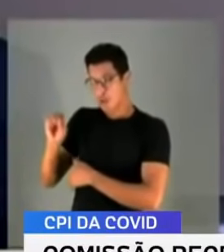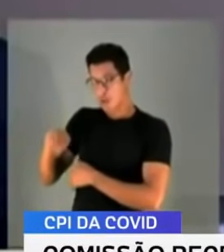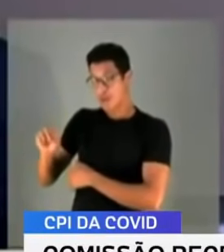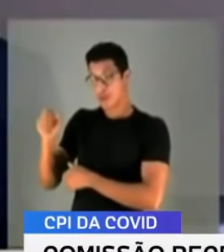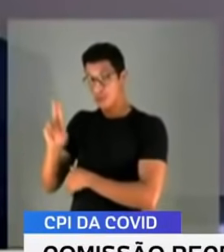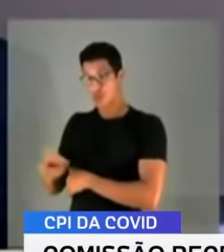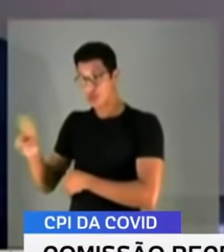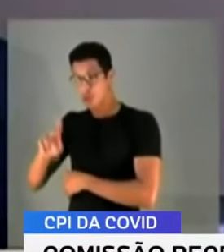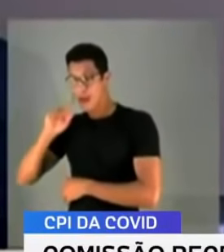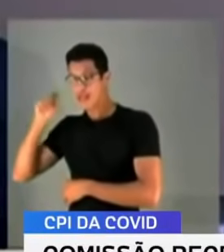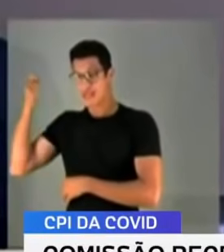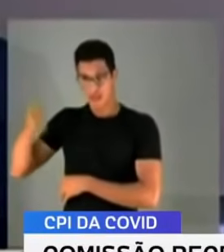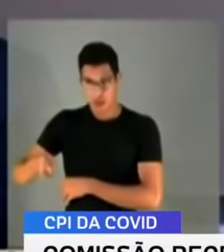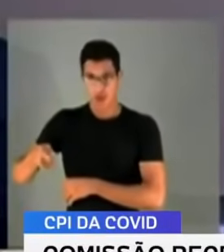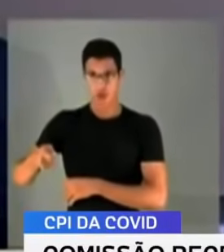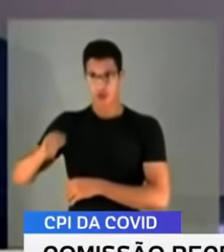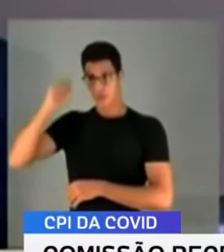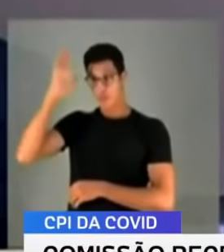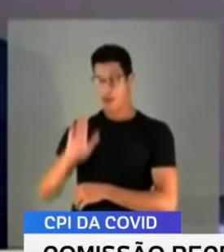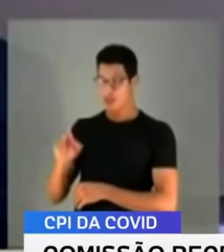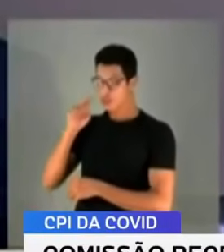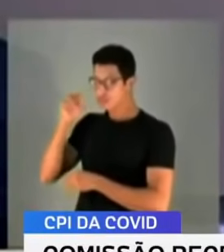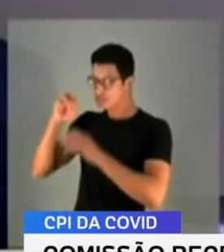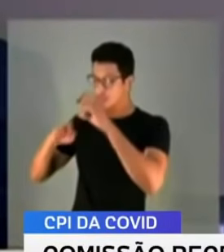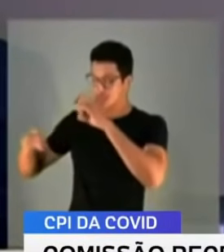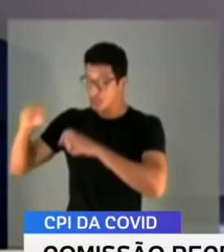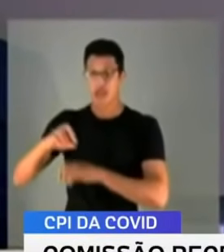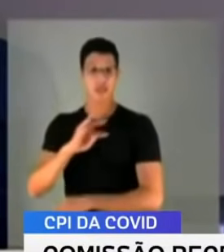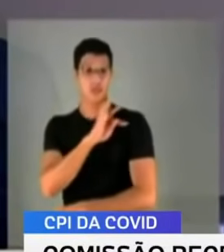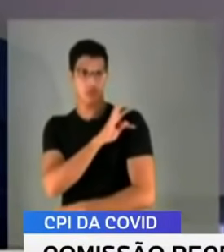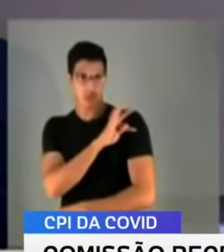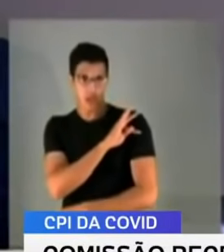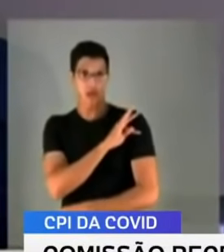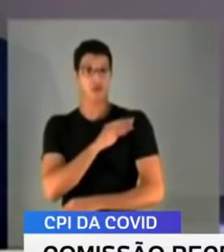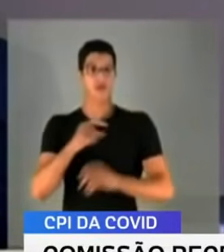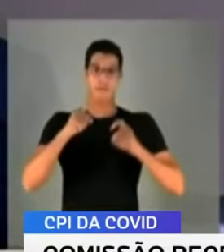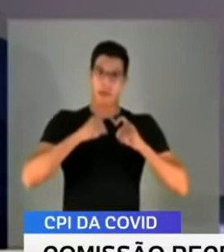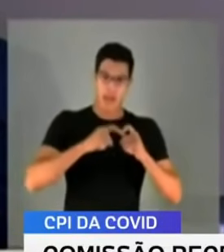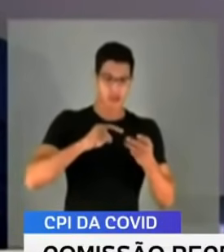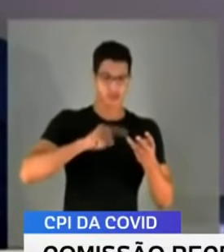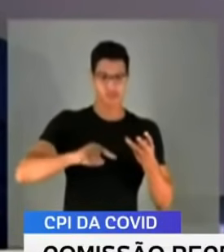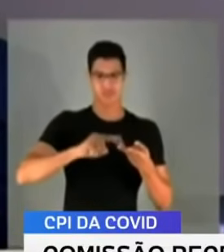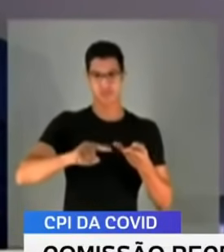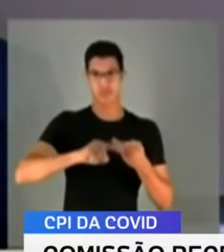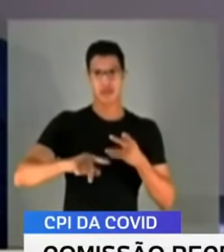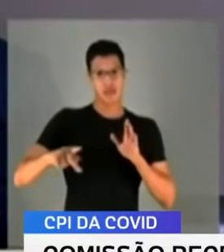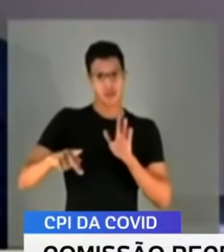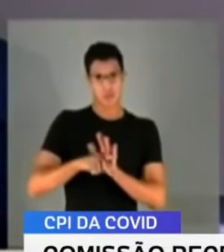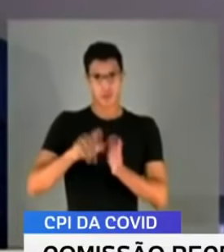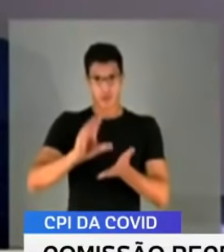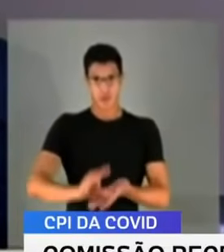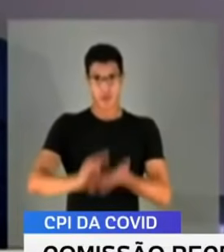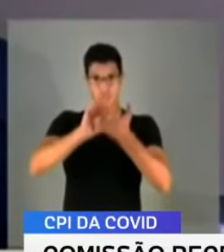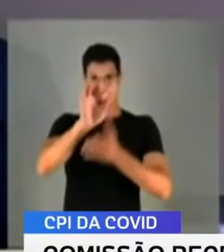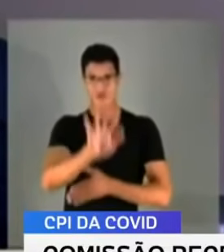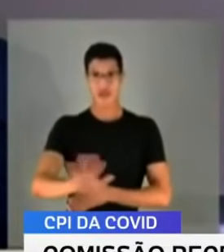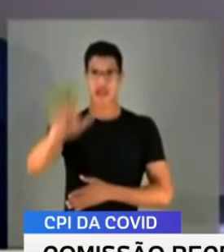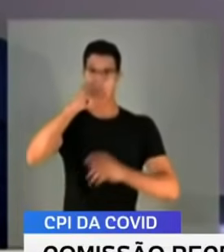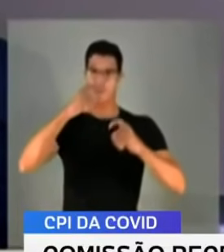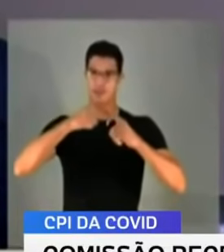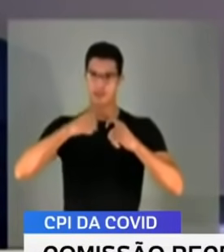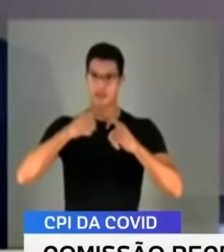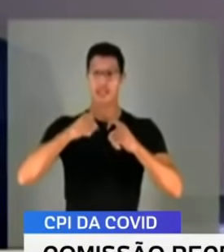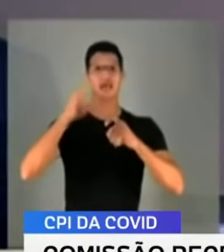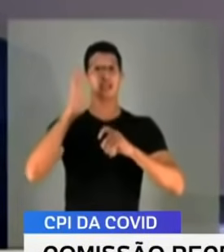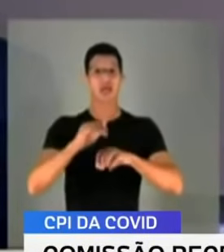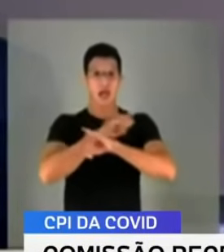essa tomada de decisão, o Brasil, os seus técnicos, os seus médicos e o próprio Conselho Federal de Medicina deixa